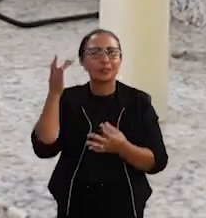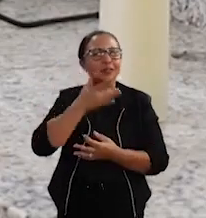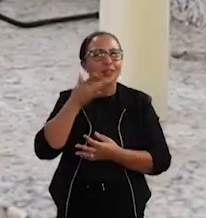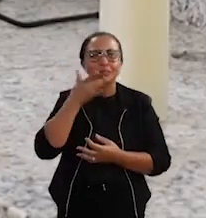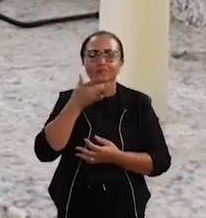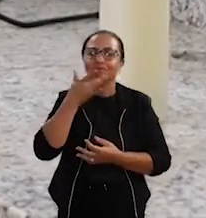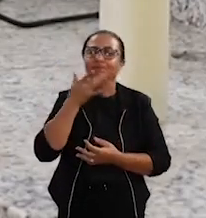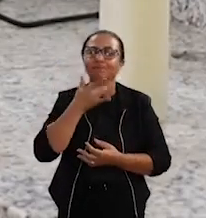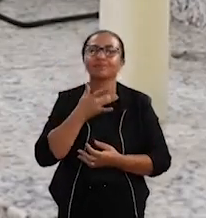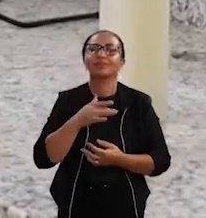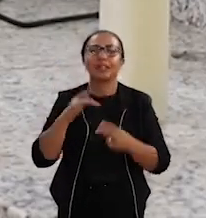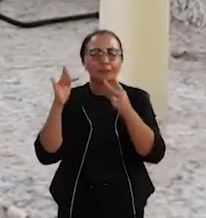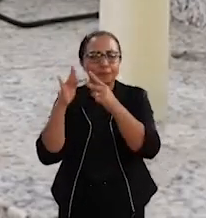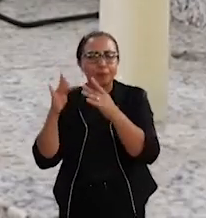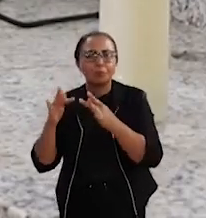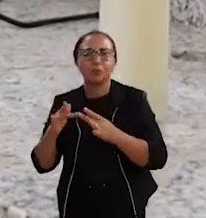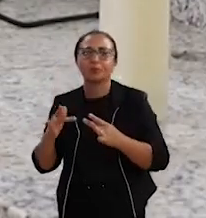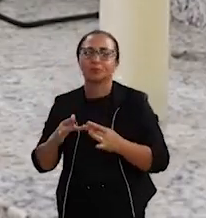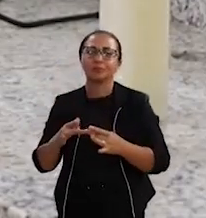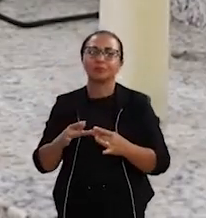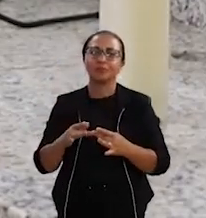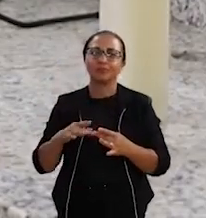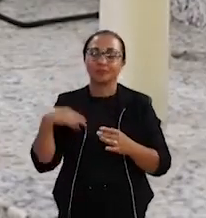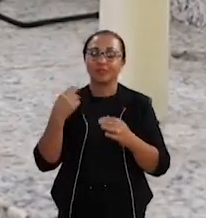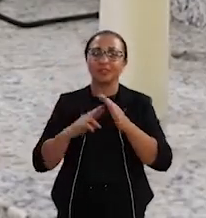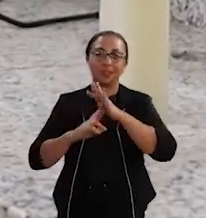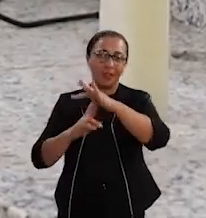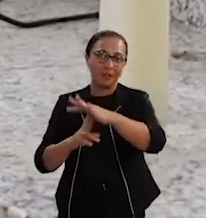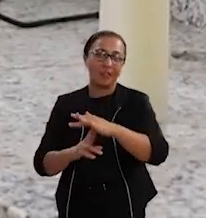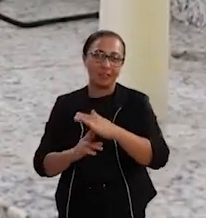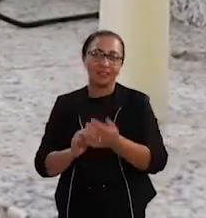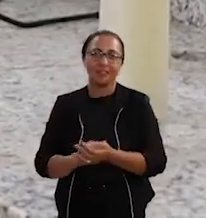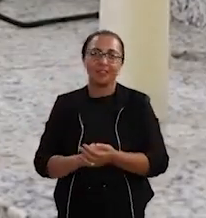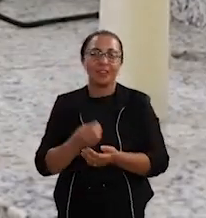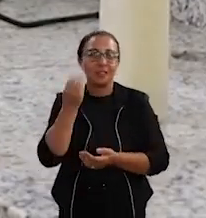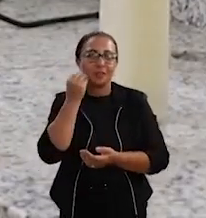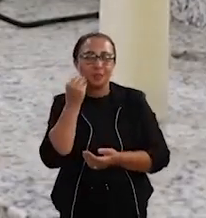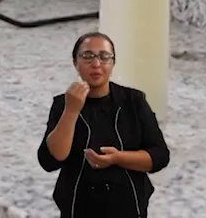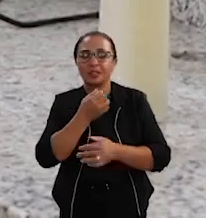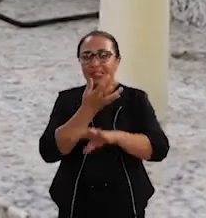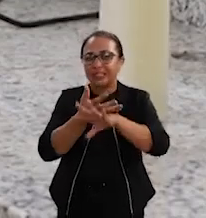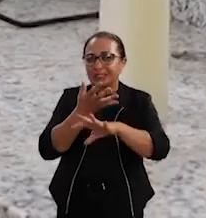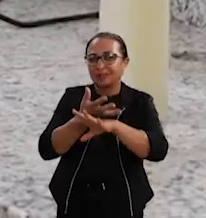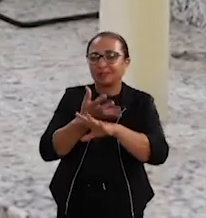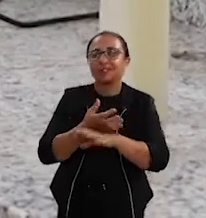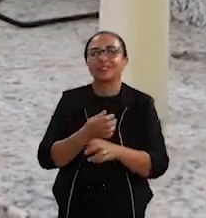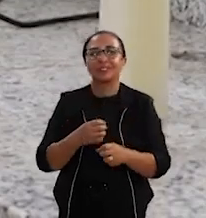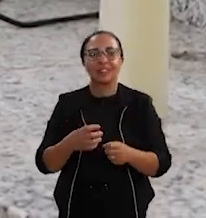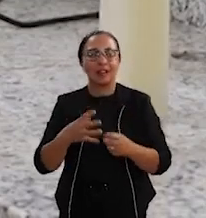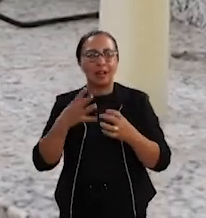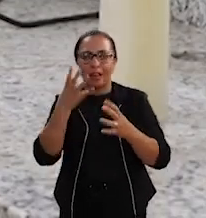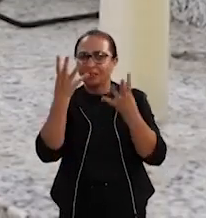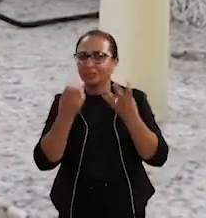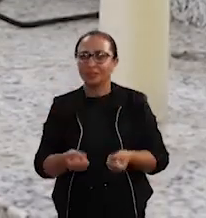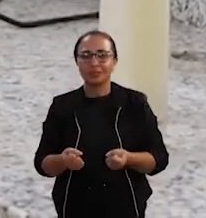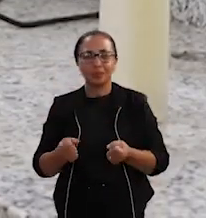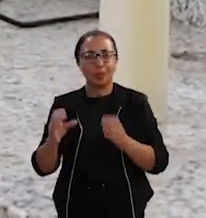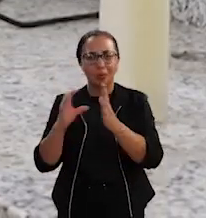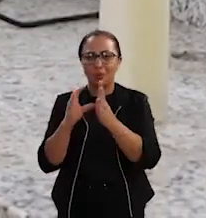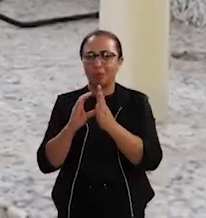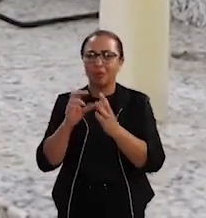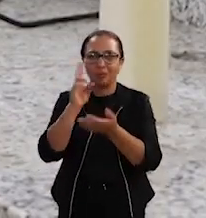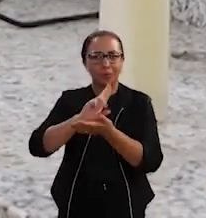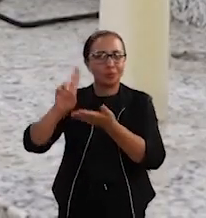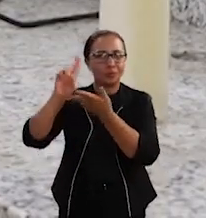certo o sabor. Ele foi degustado na nossa feira, né, de mostra multidisciplinar, e foi super aprovado tanto pela